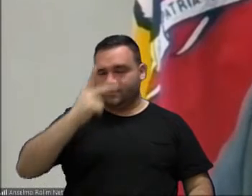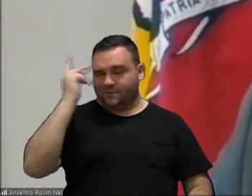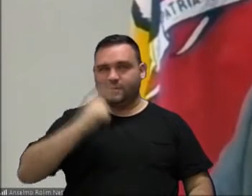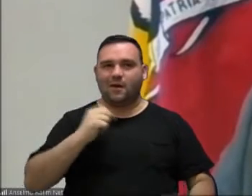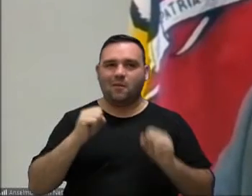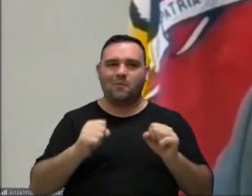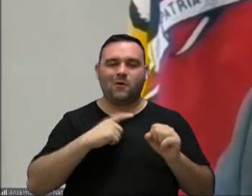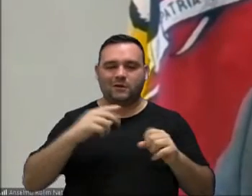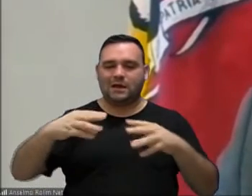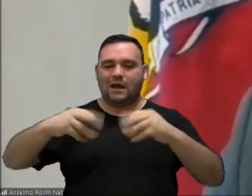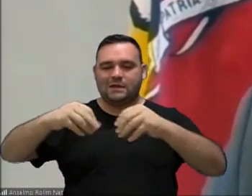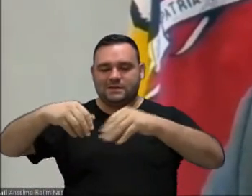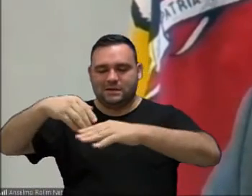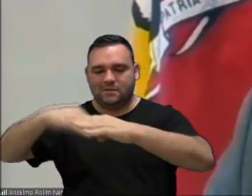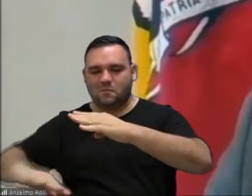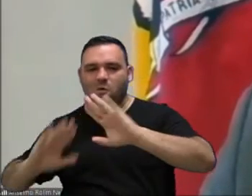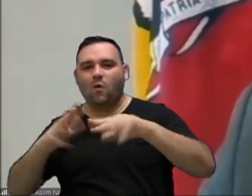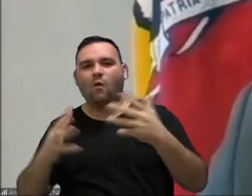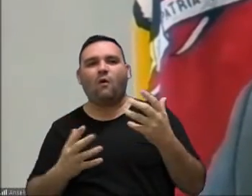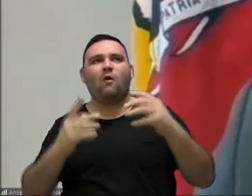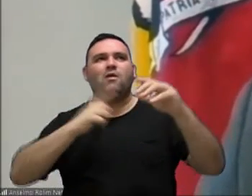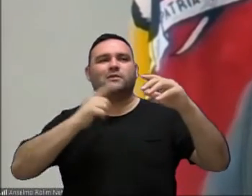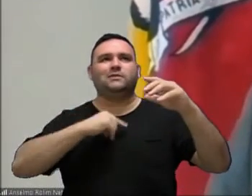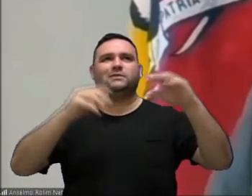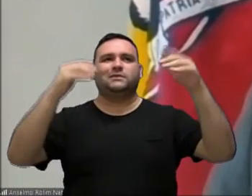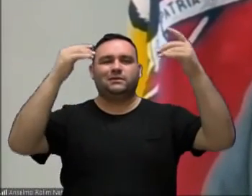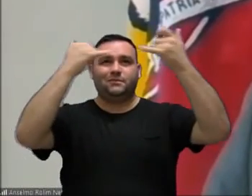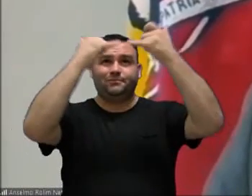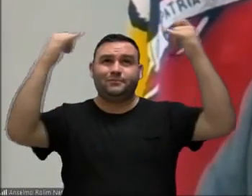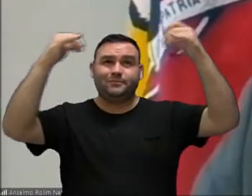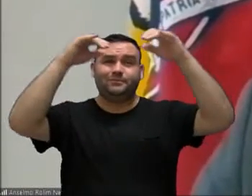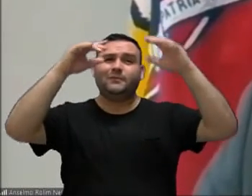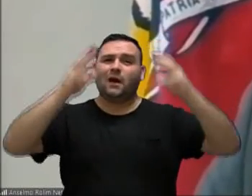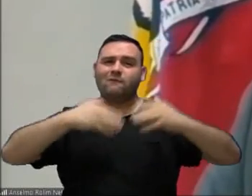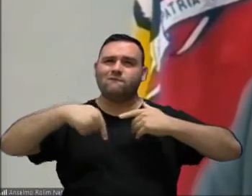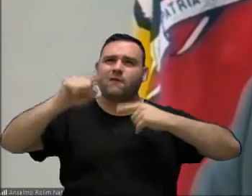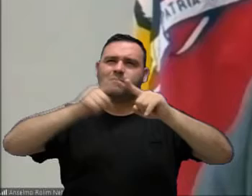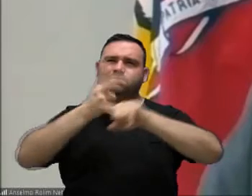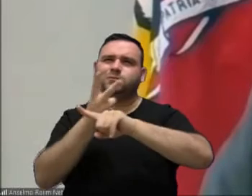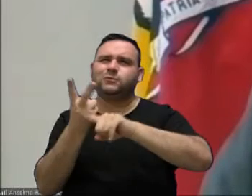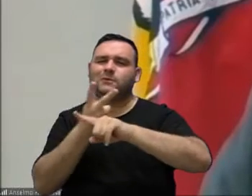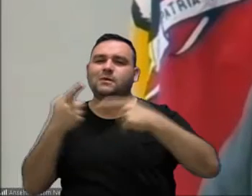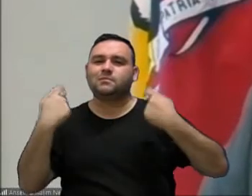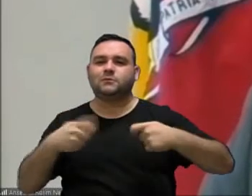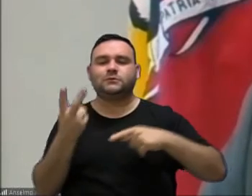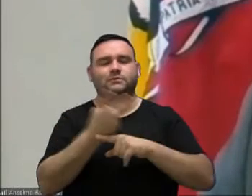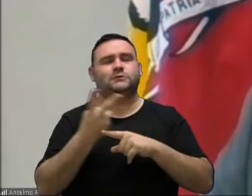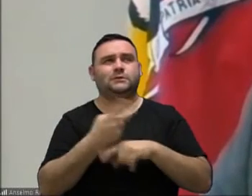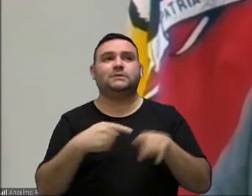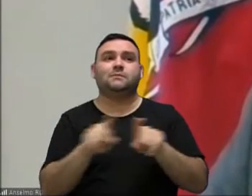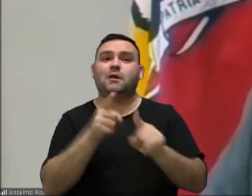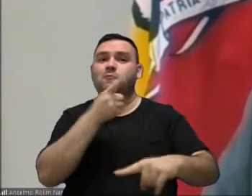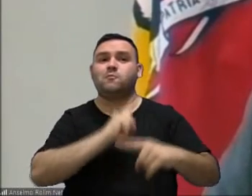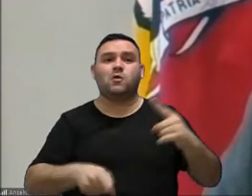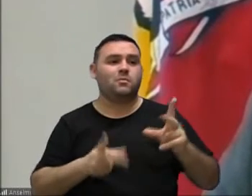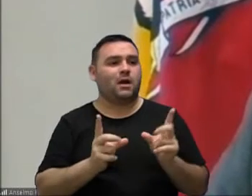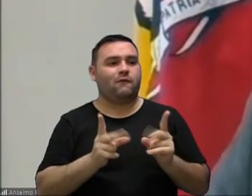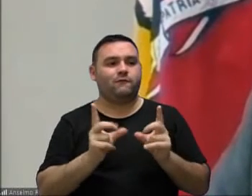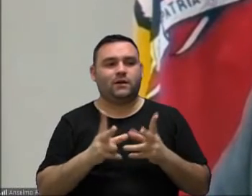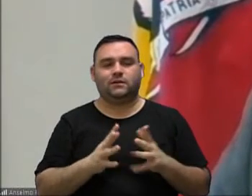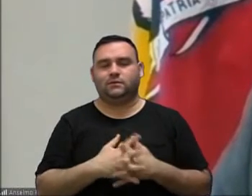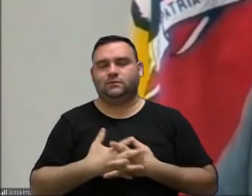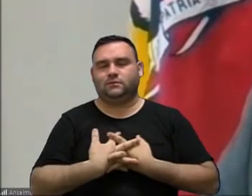você pode pôr o cabo no chão em cima do forro no teto ele vai atrás tem que ter fiscalização e proibir a venda